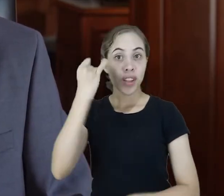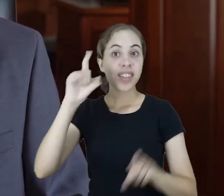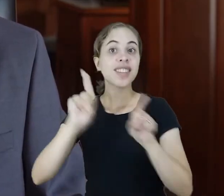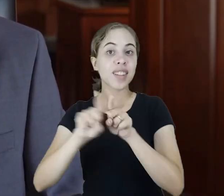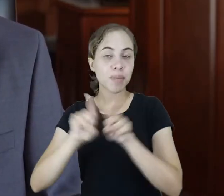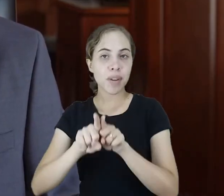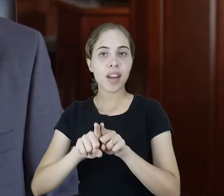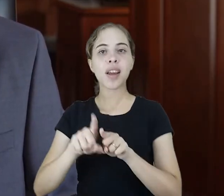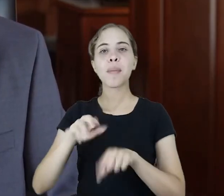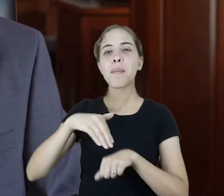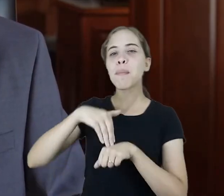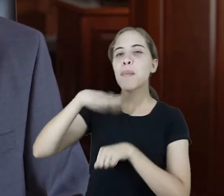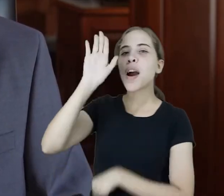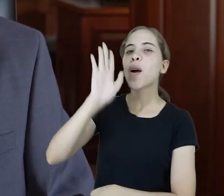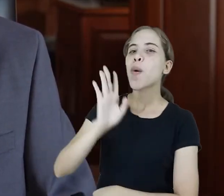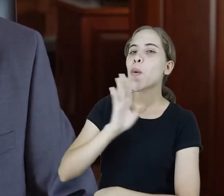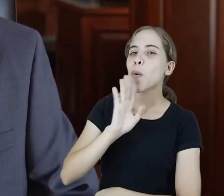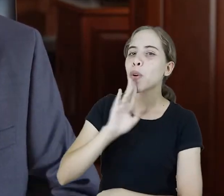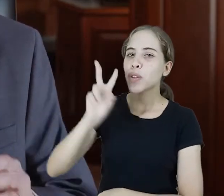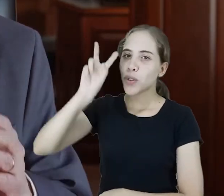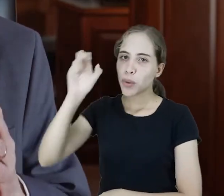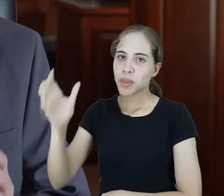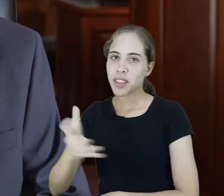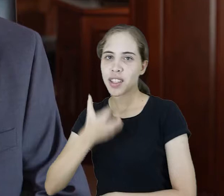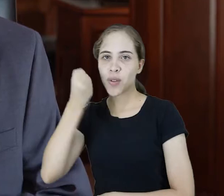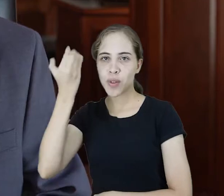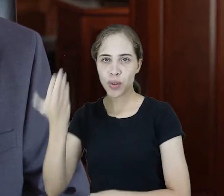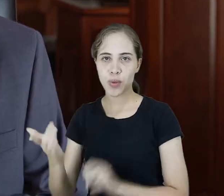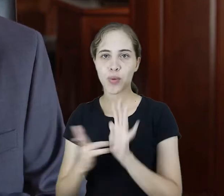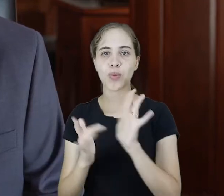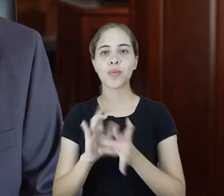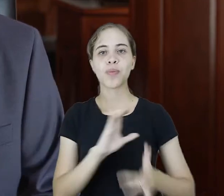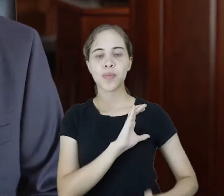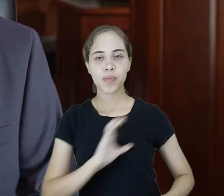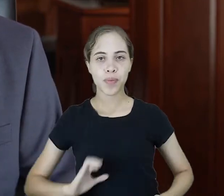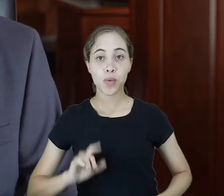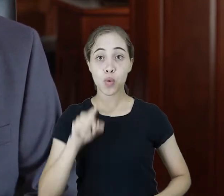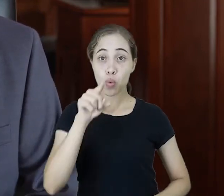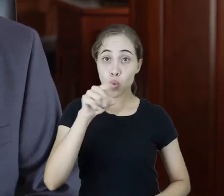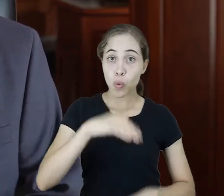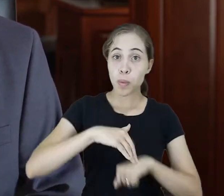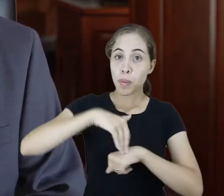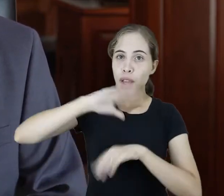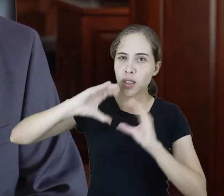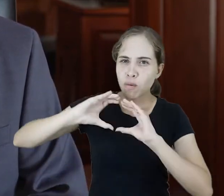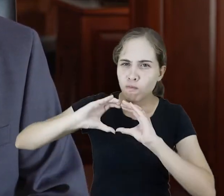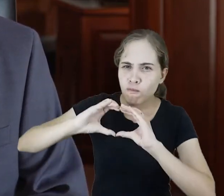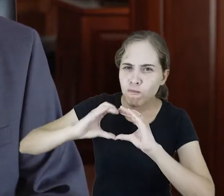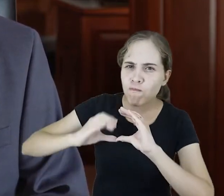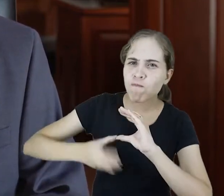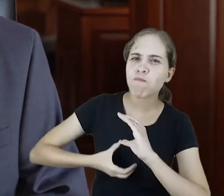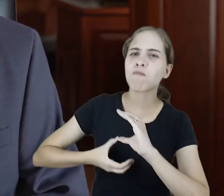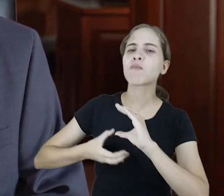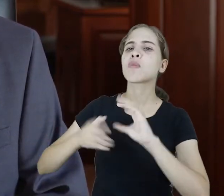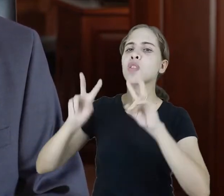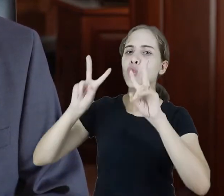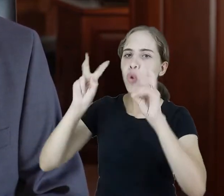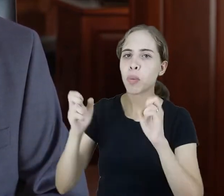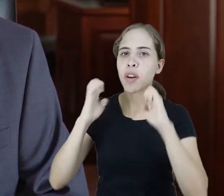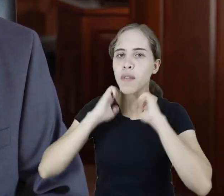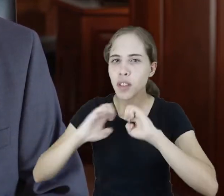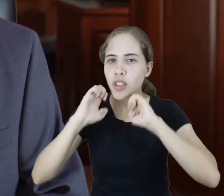a conhecer seu Salvador, Jesus Cristo, e a aprofundar sua conversão a Ele e a seu